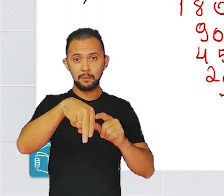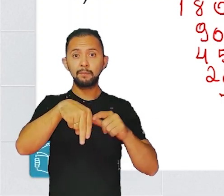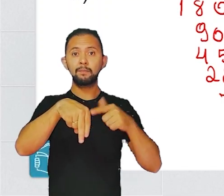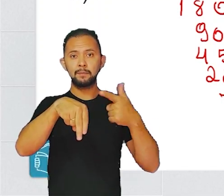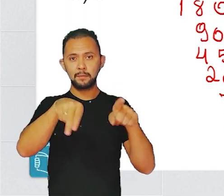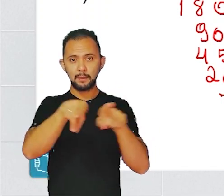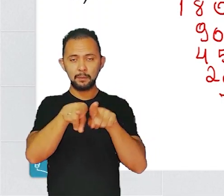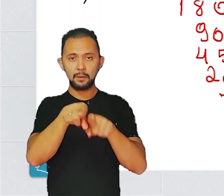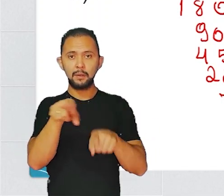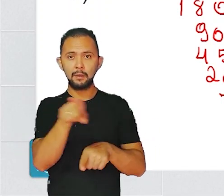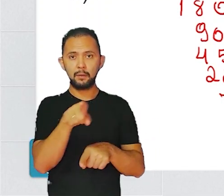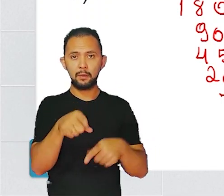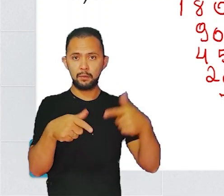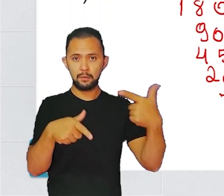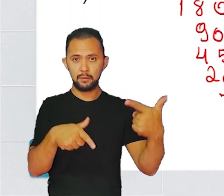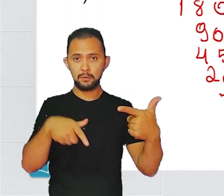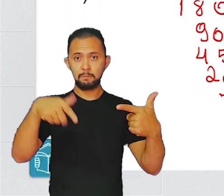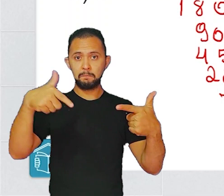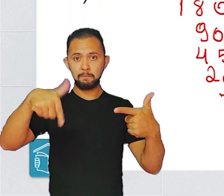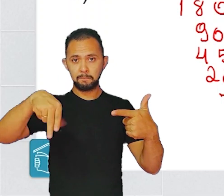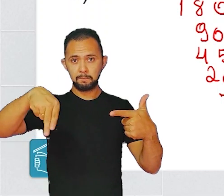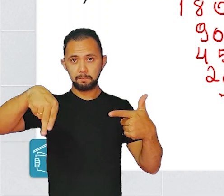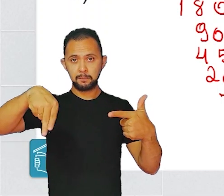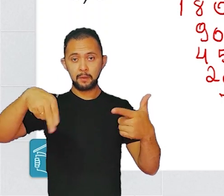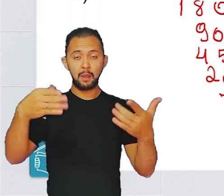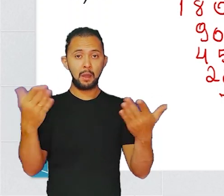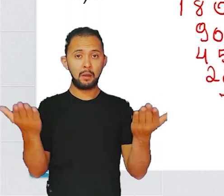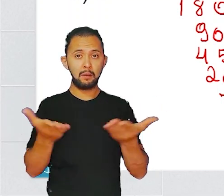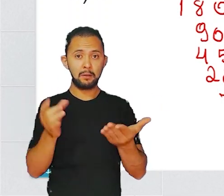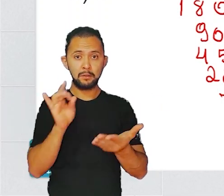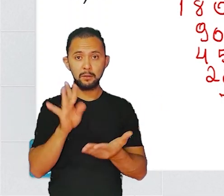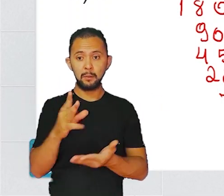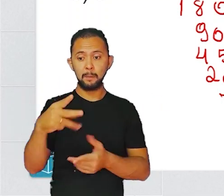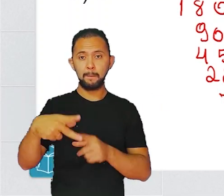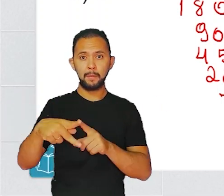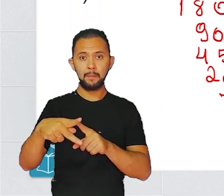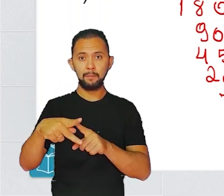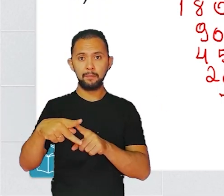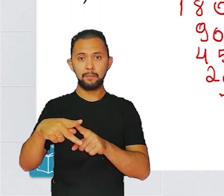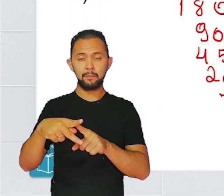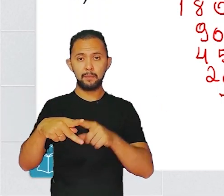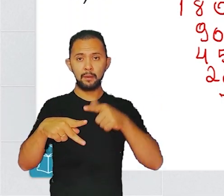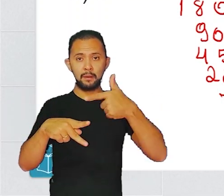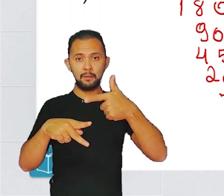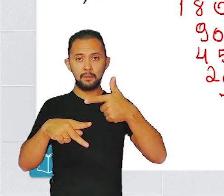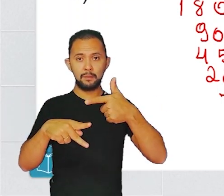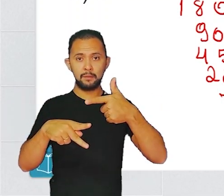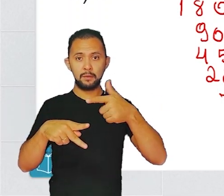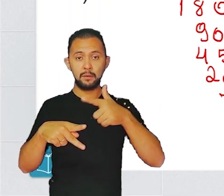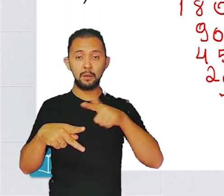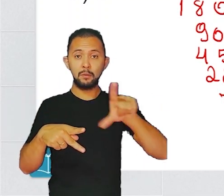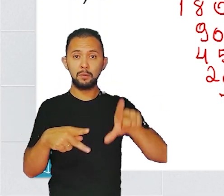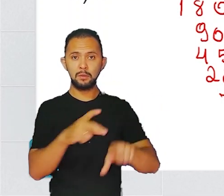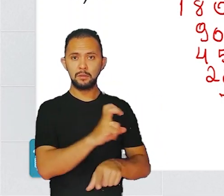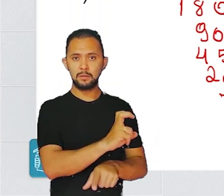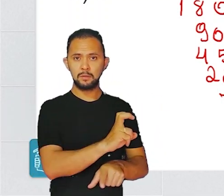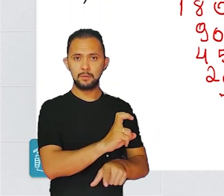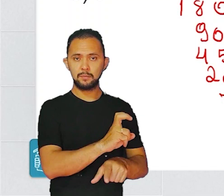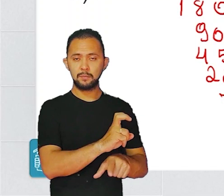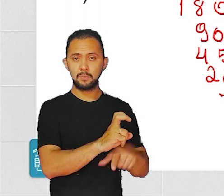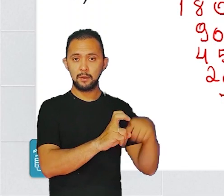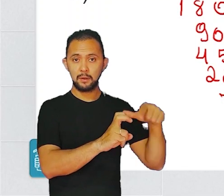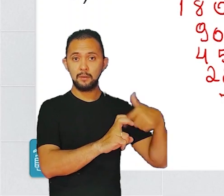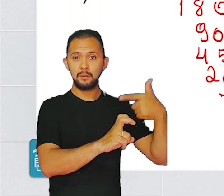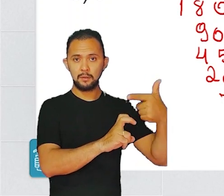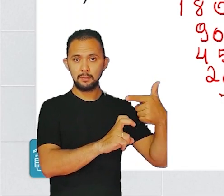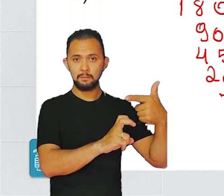2. Agora, olha o que resta. Resta p elevado a 2. E olha o que resta aqui. Resta 5 elevado a 2. Eu acho que vocês